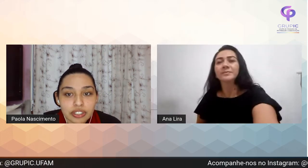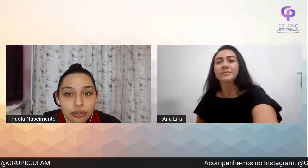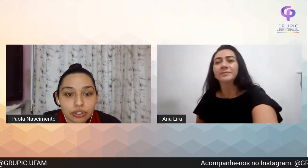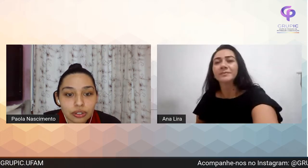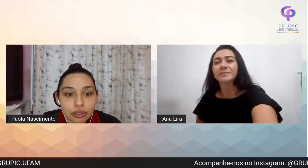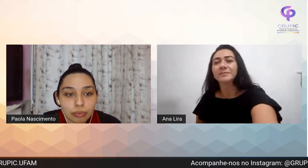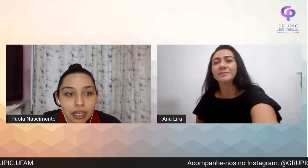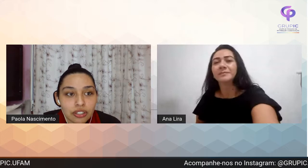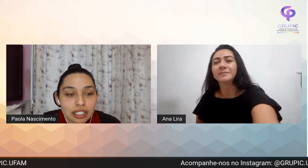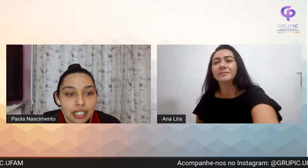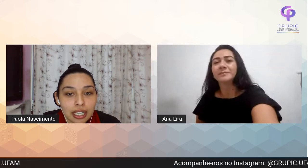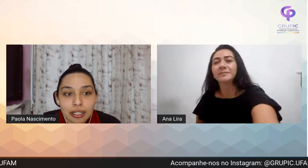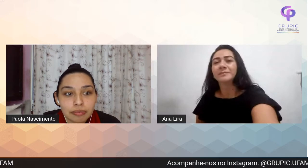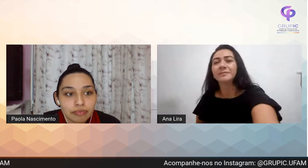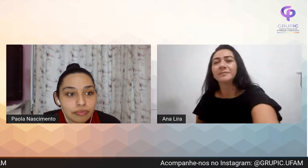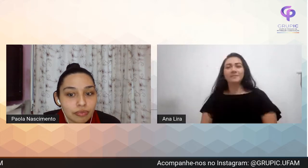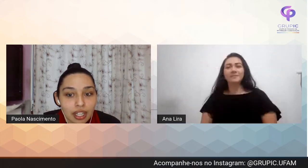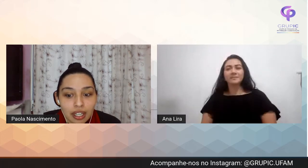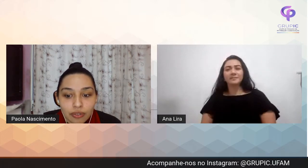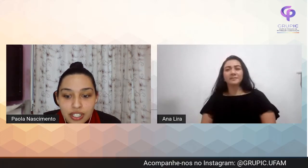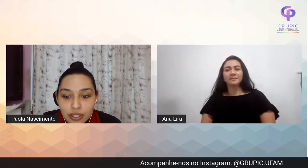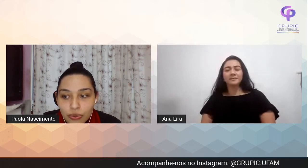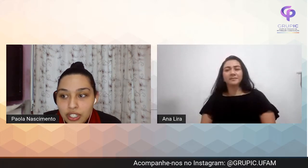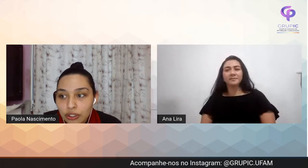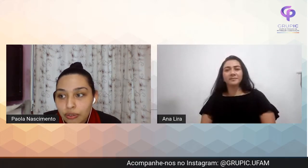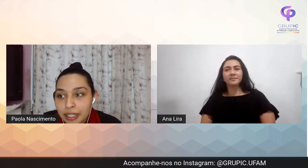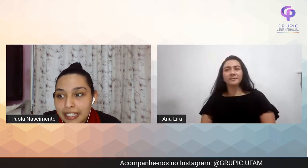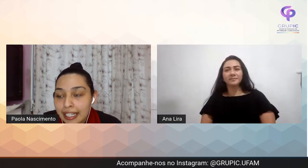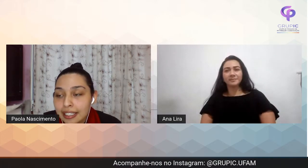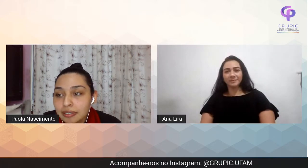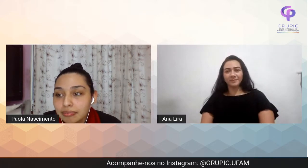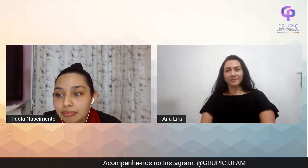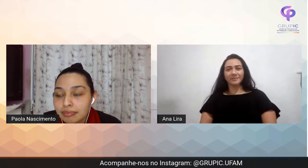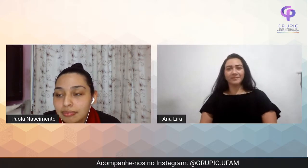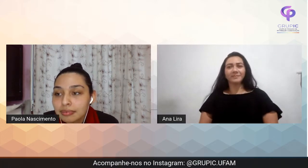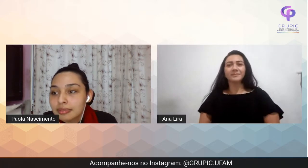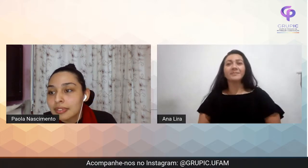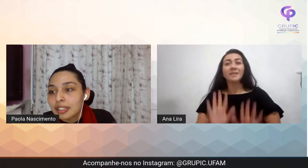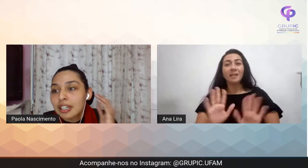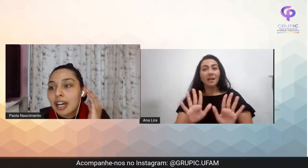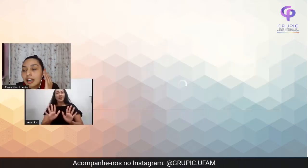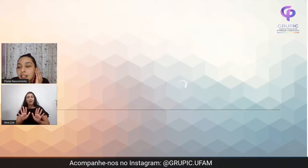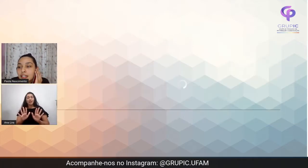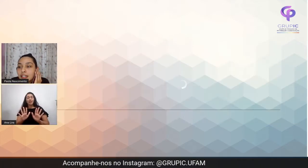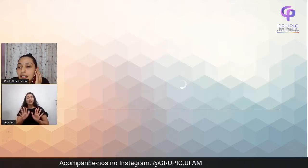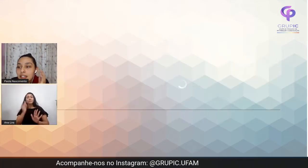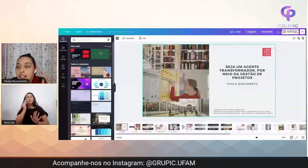Aqui, deixa eu ver se eu consigo compartilhar. Vocês estão conseguindo ver minha tela?